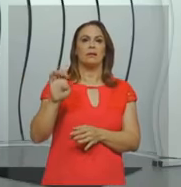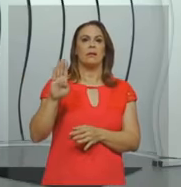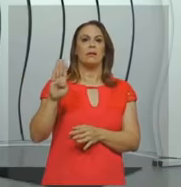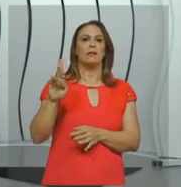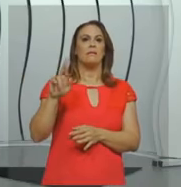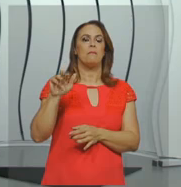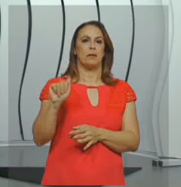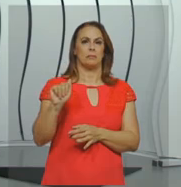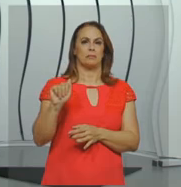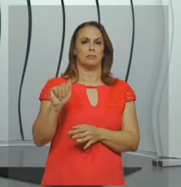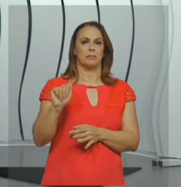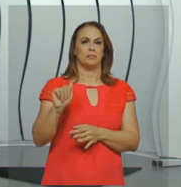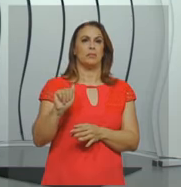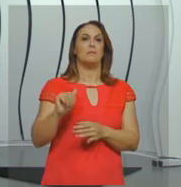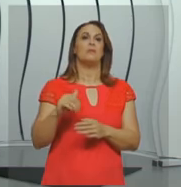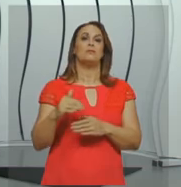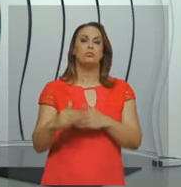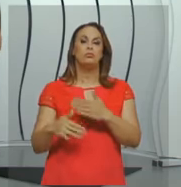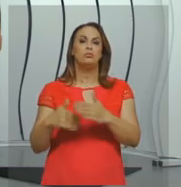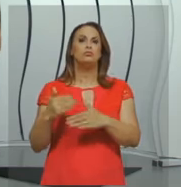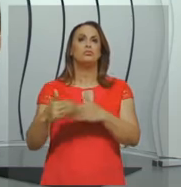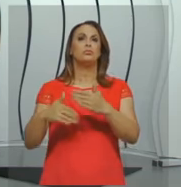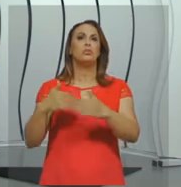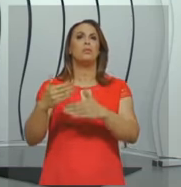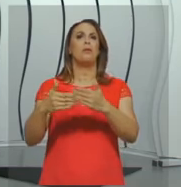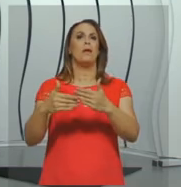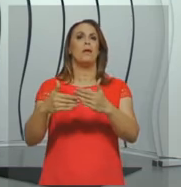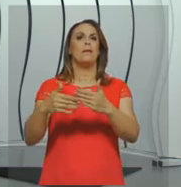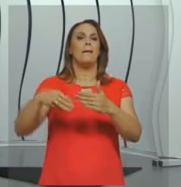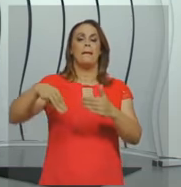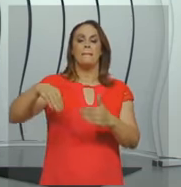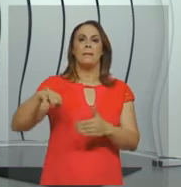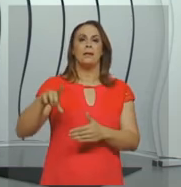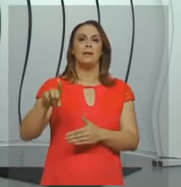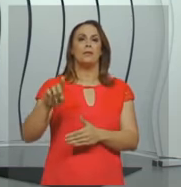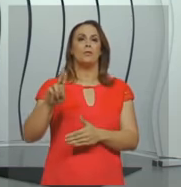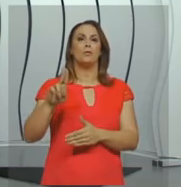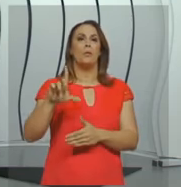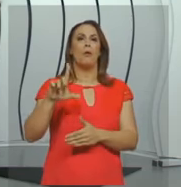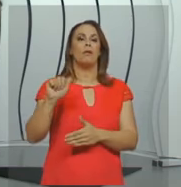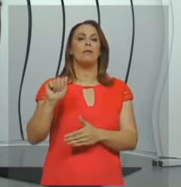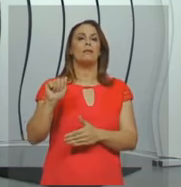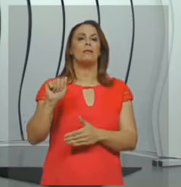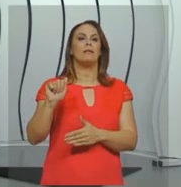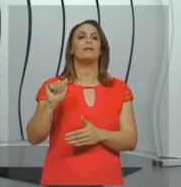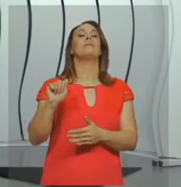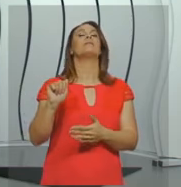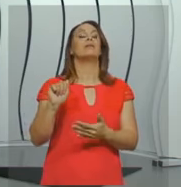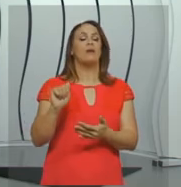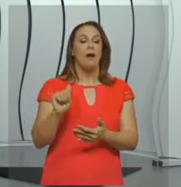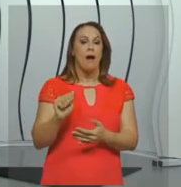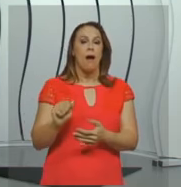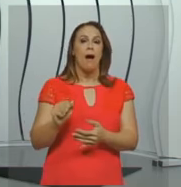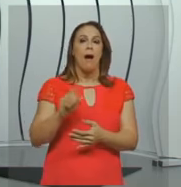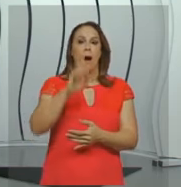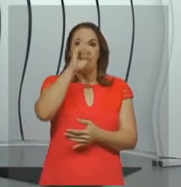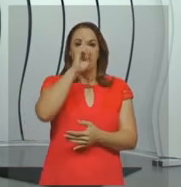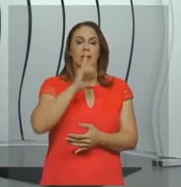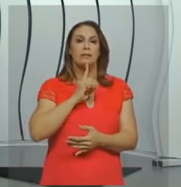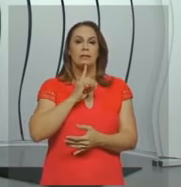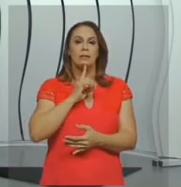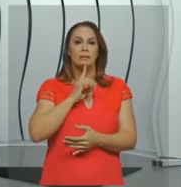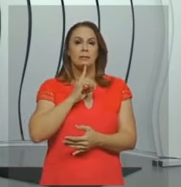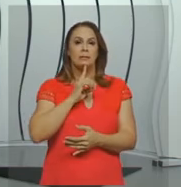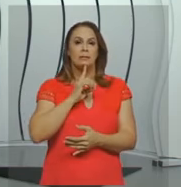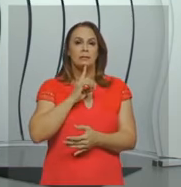mais tecido adiposo, tá? No jovem, a gente ainda encontra essa medula vermelha ainda nas extremidades dos